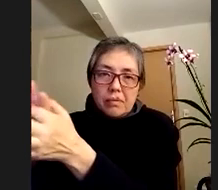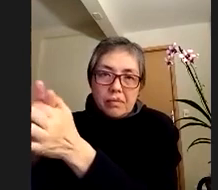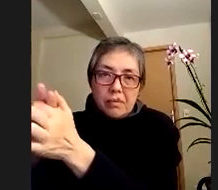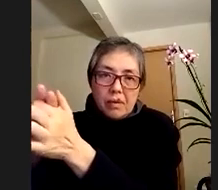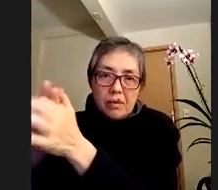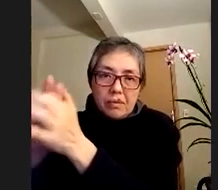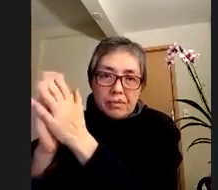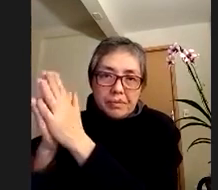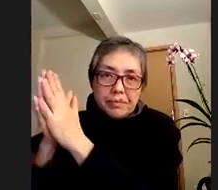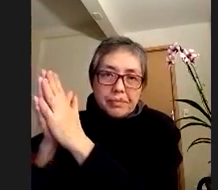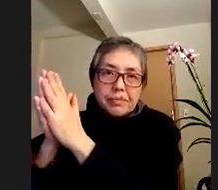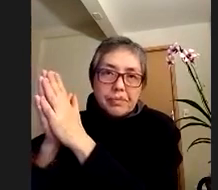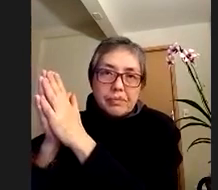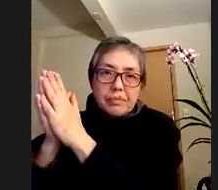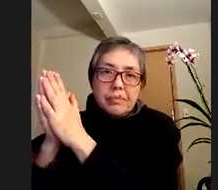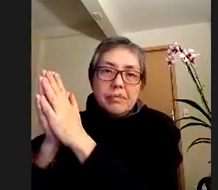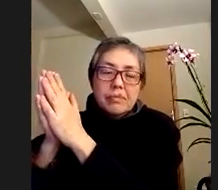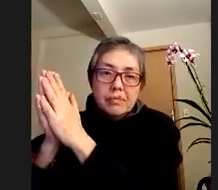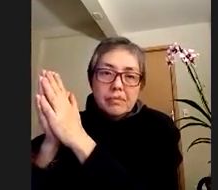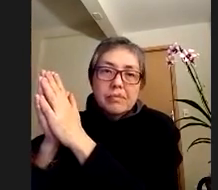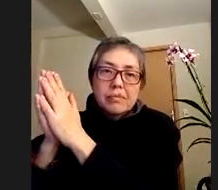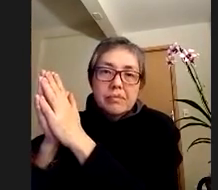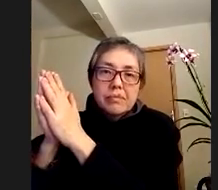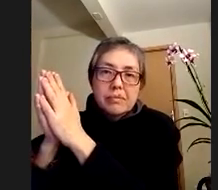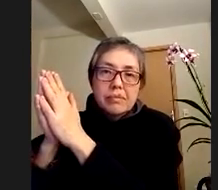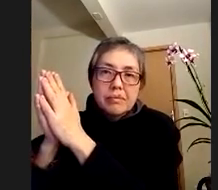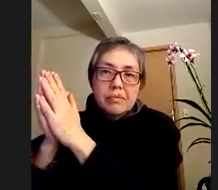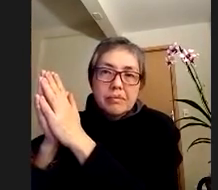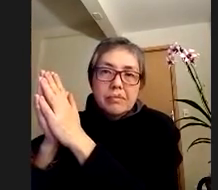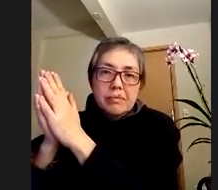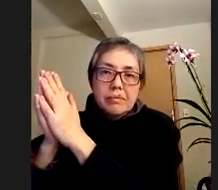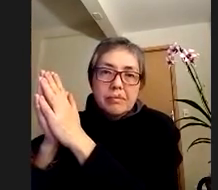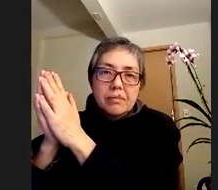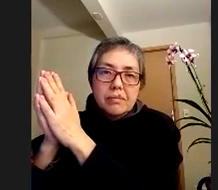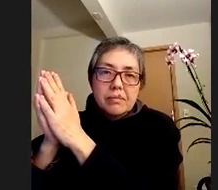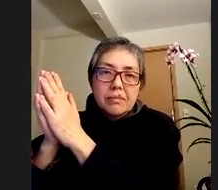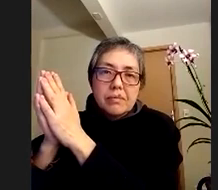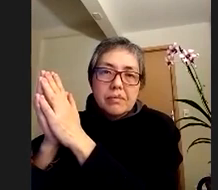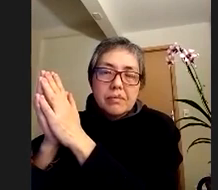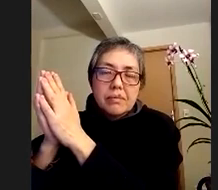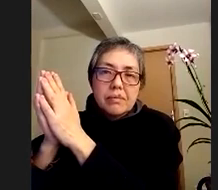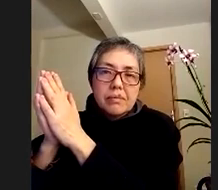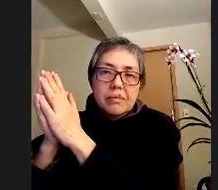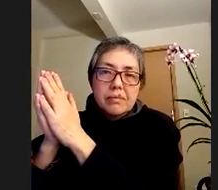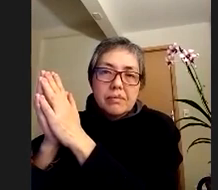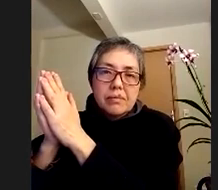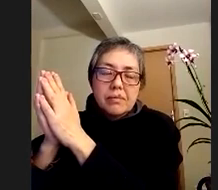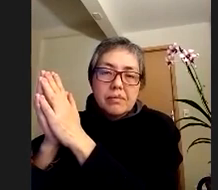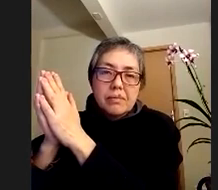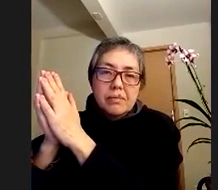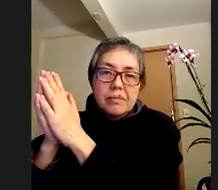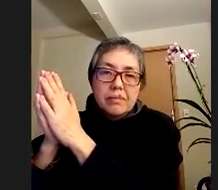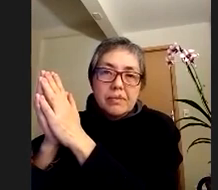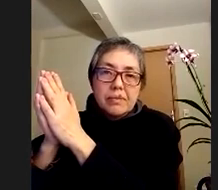é que vai ser lá as condições de trabalho no seu próprio ambiente. E uma outra questão perpassa também